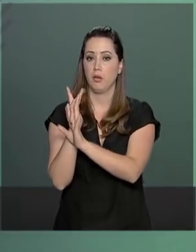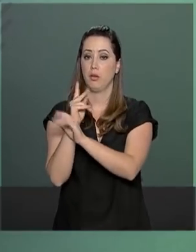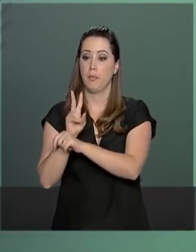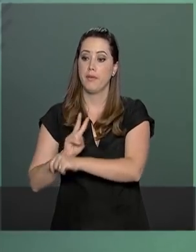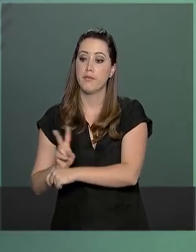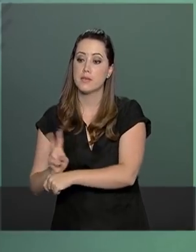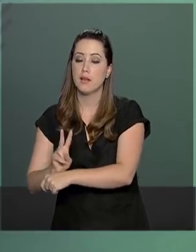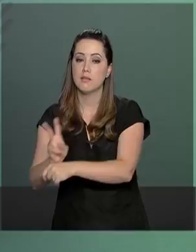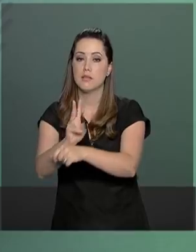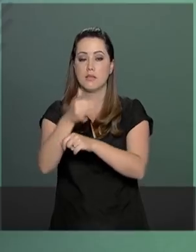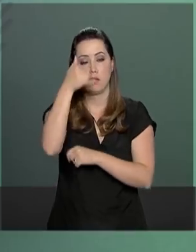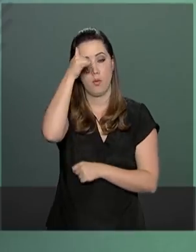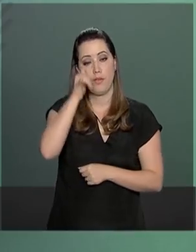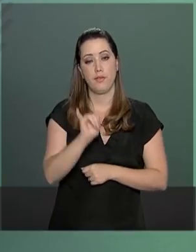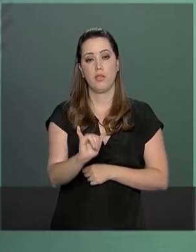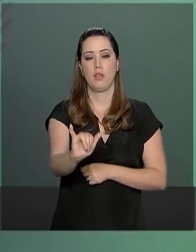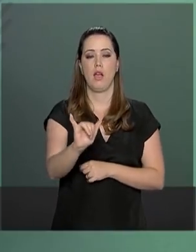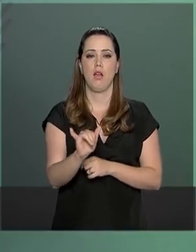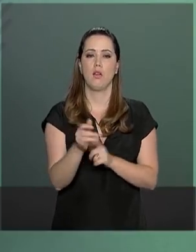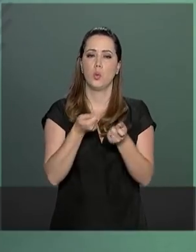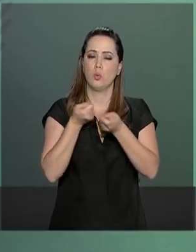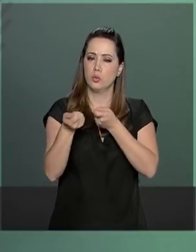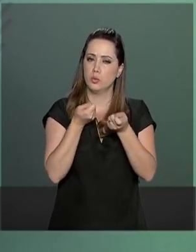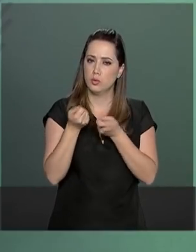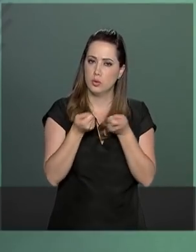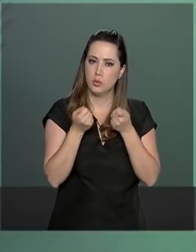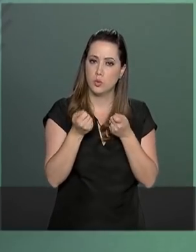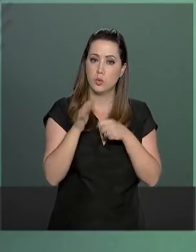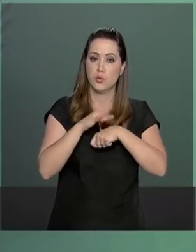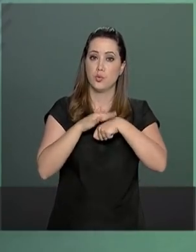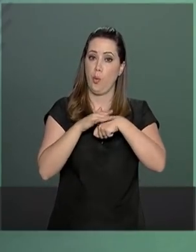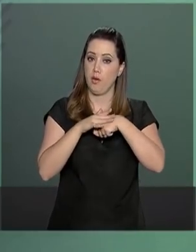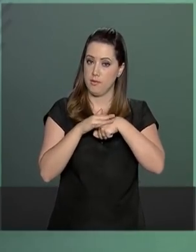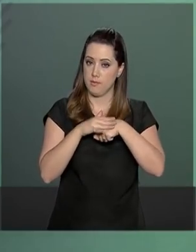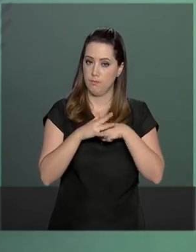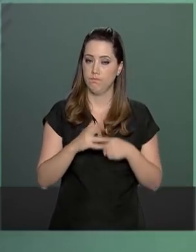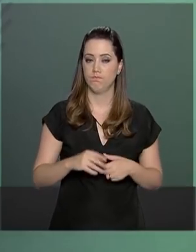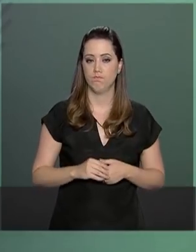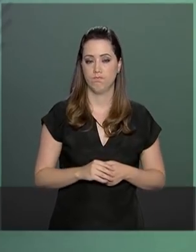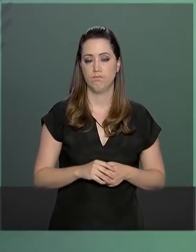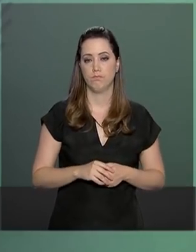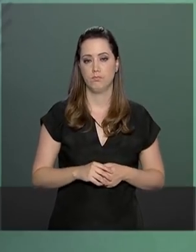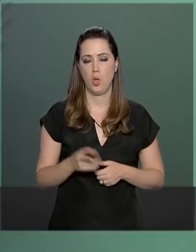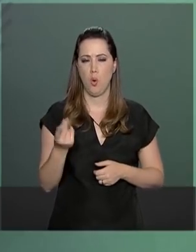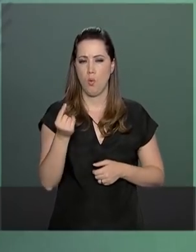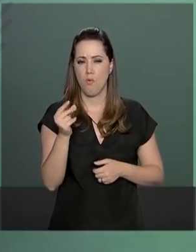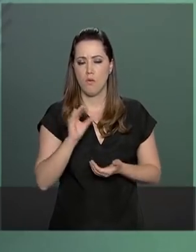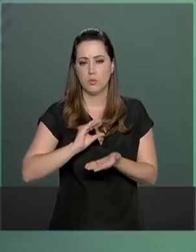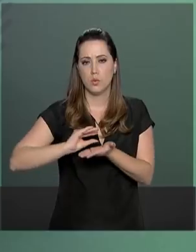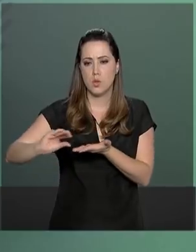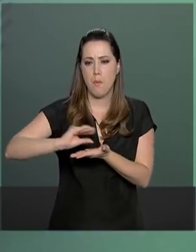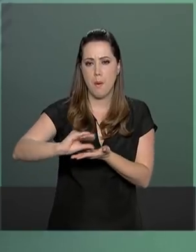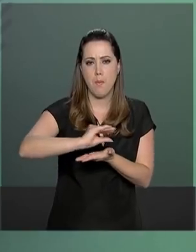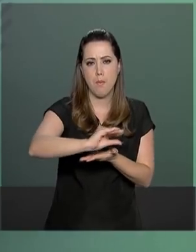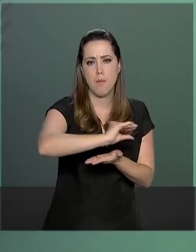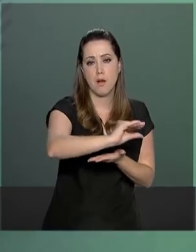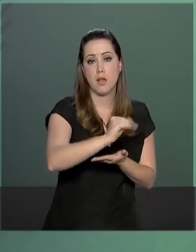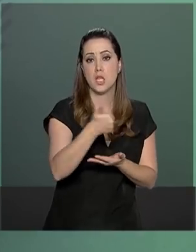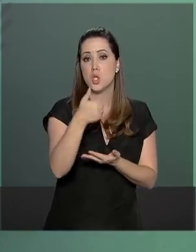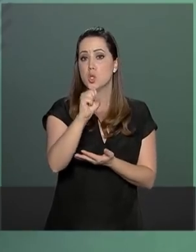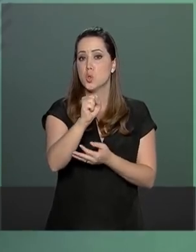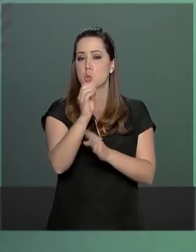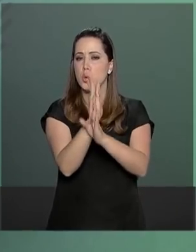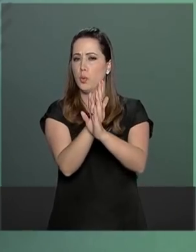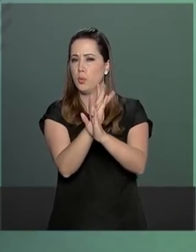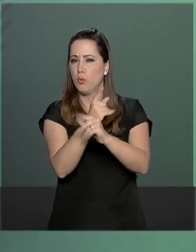prevenção e controle de epidemias o valor será transferido a 18 municípios de